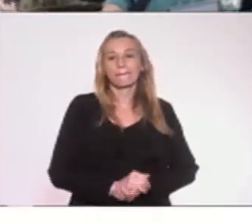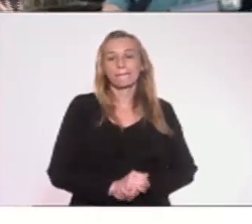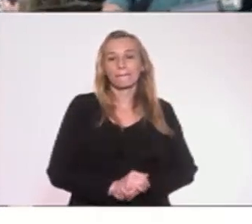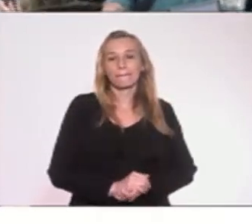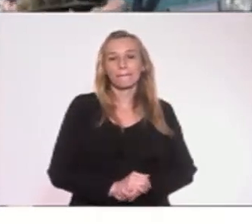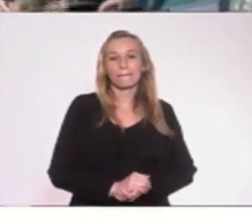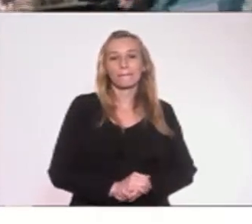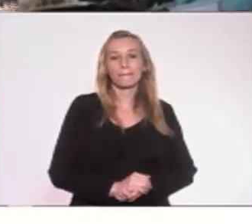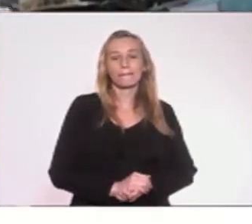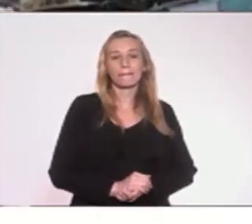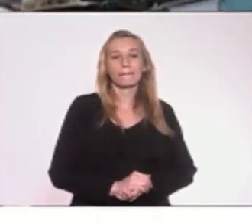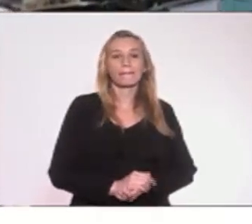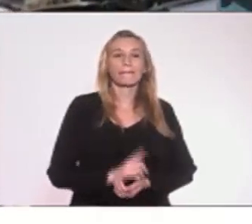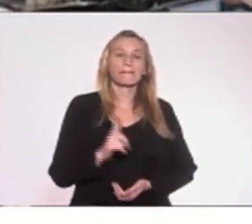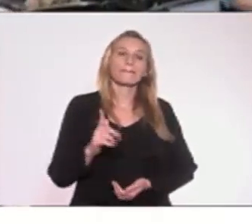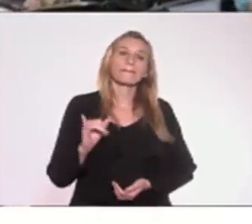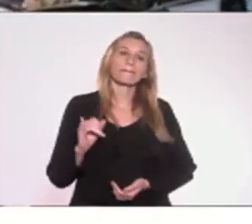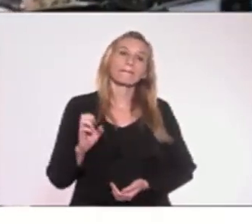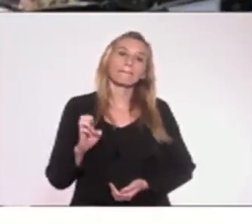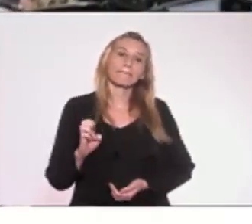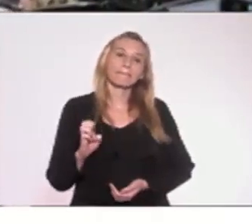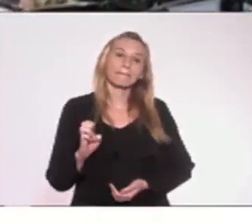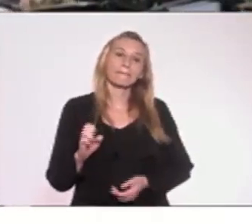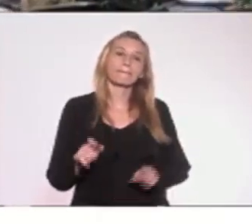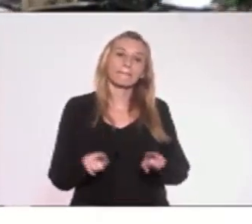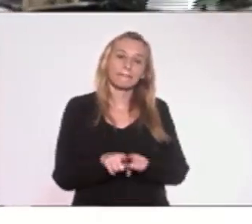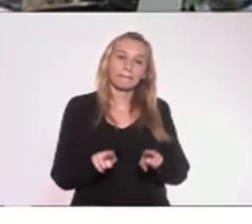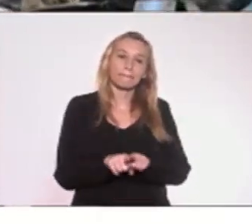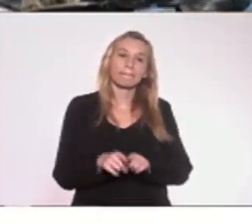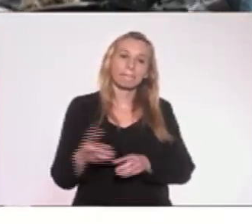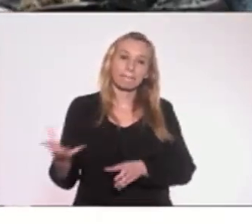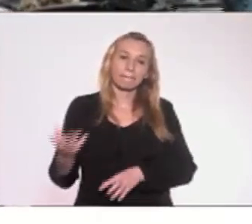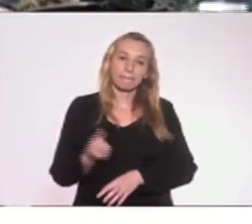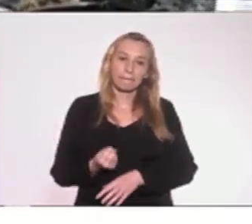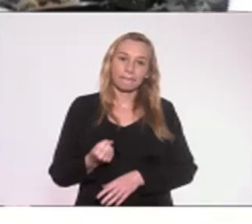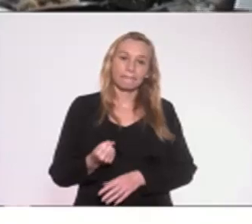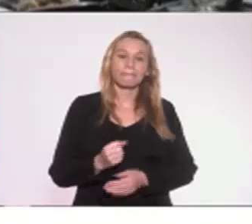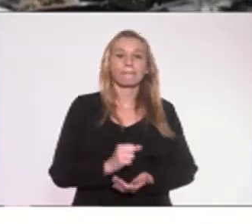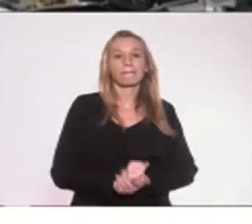A senhora Gisele de Lima Pereira, que também vai receber uma placa.